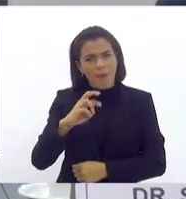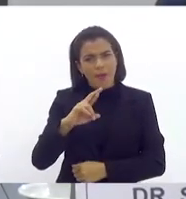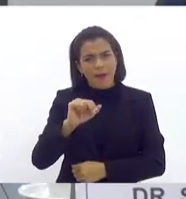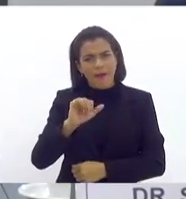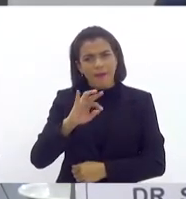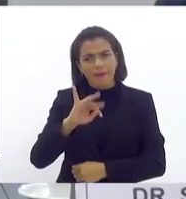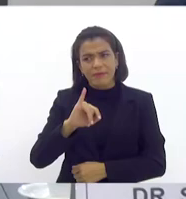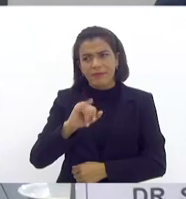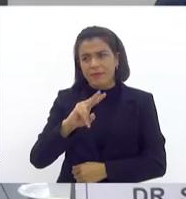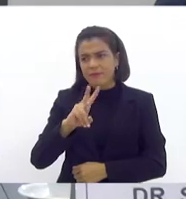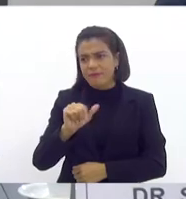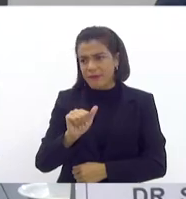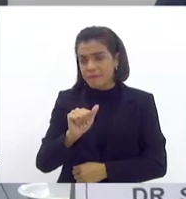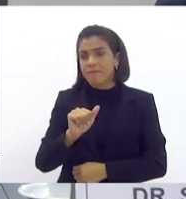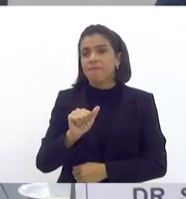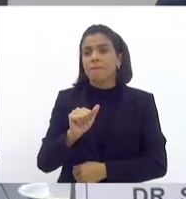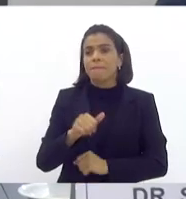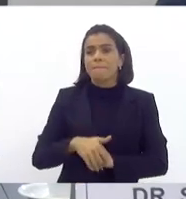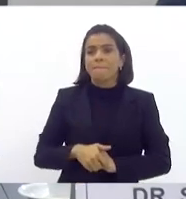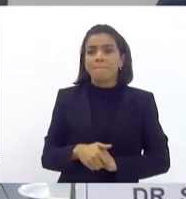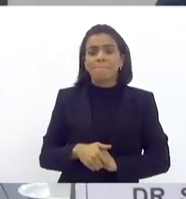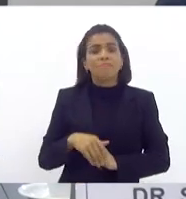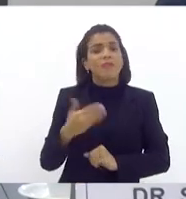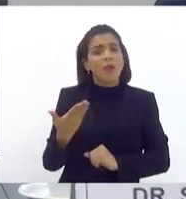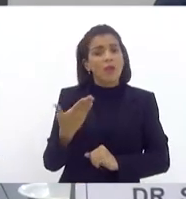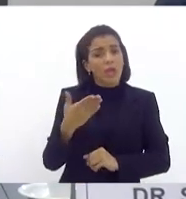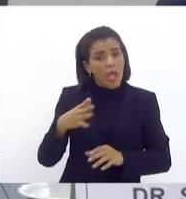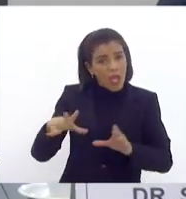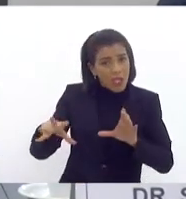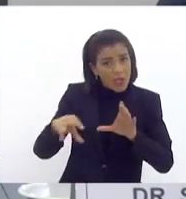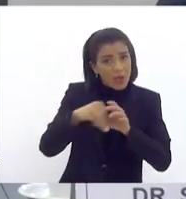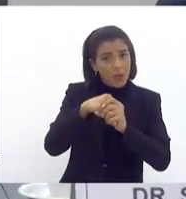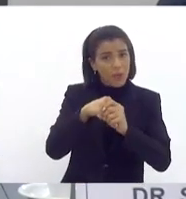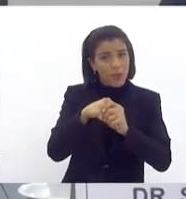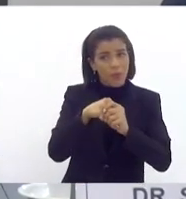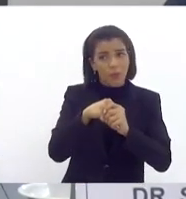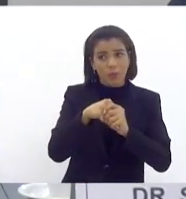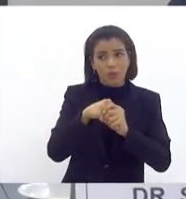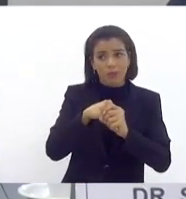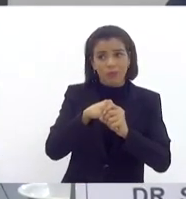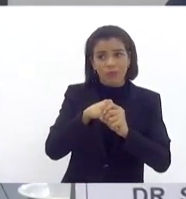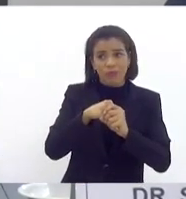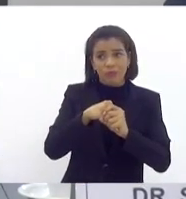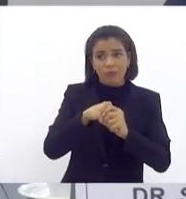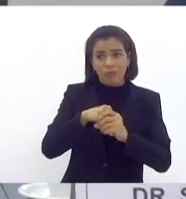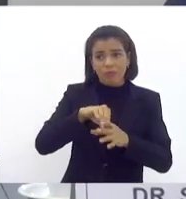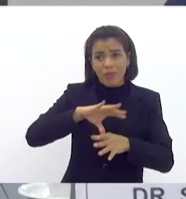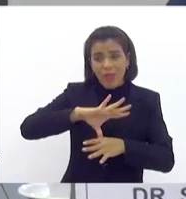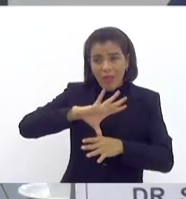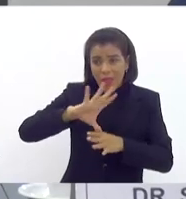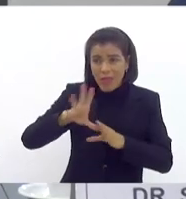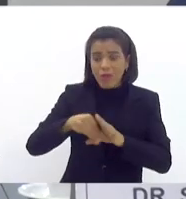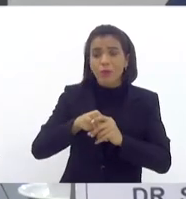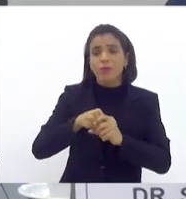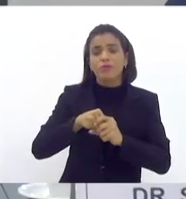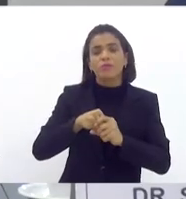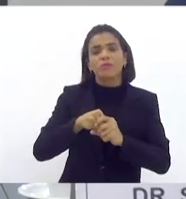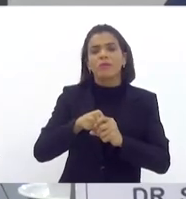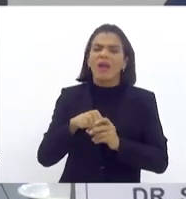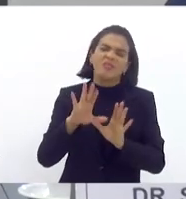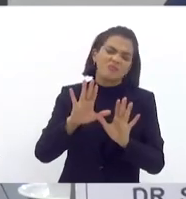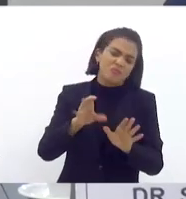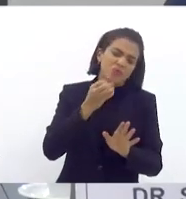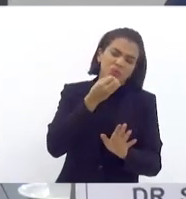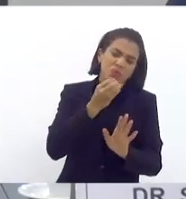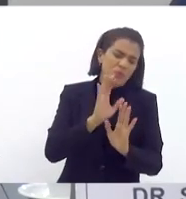as colocações do deputado doutor Serginho, seria o caso até de incluir esses... Mas é que tem outra natureza. Mas tudo